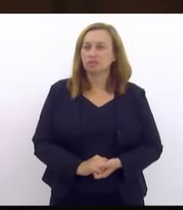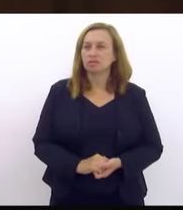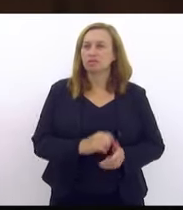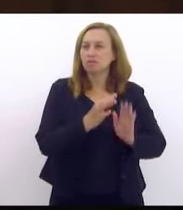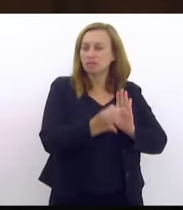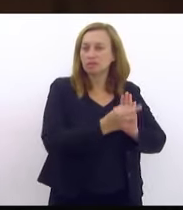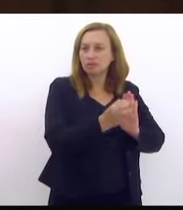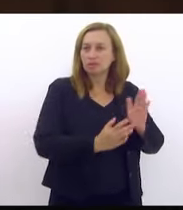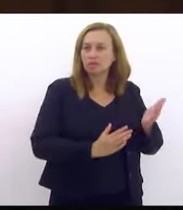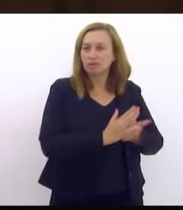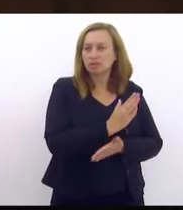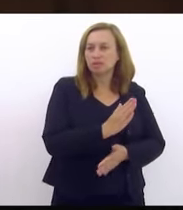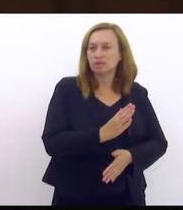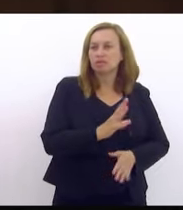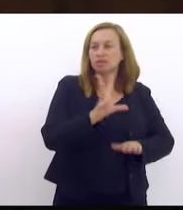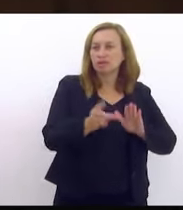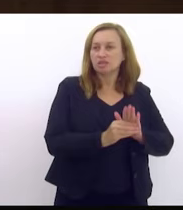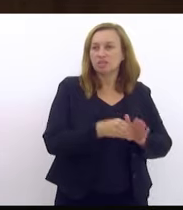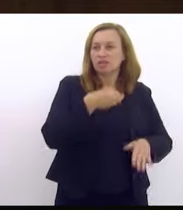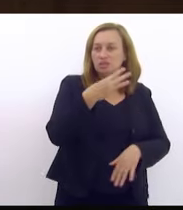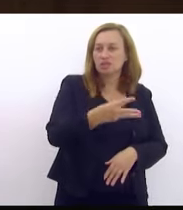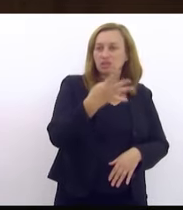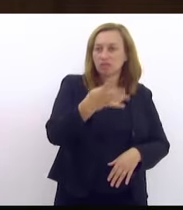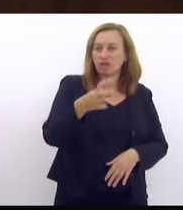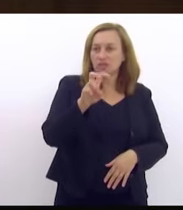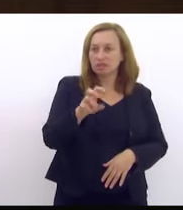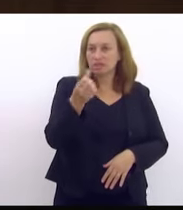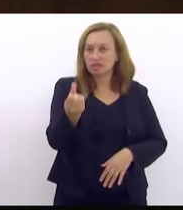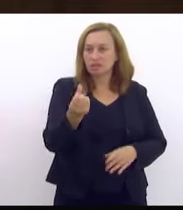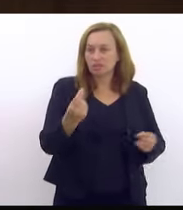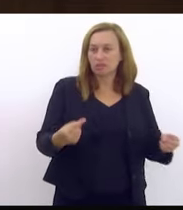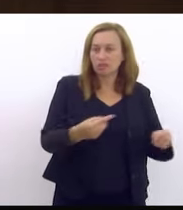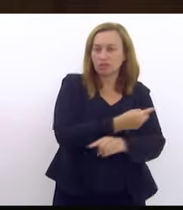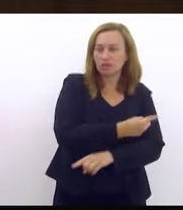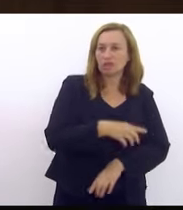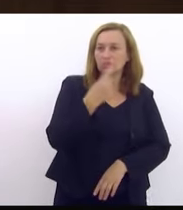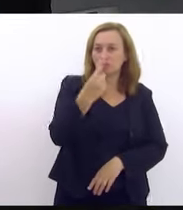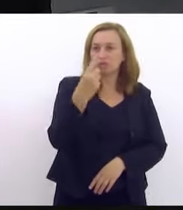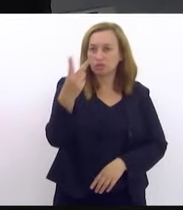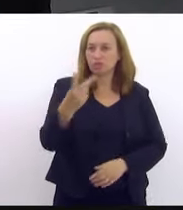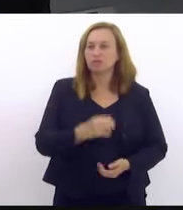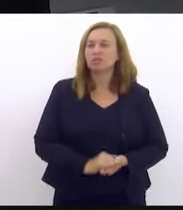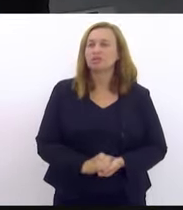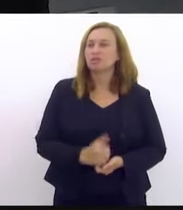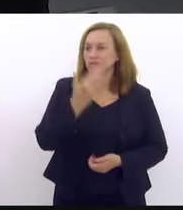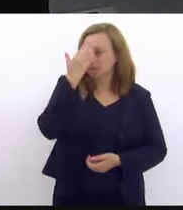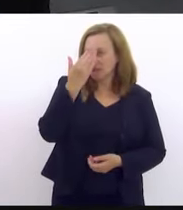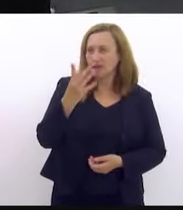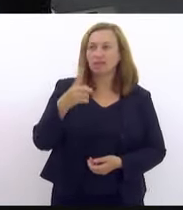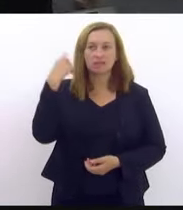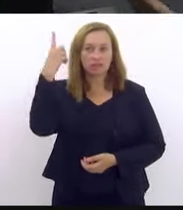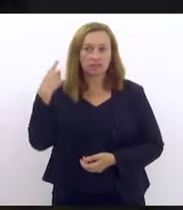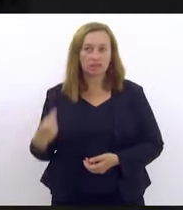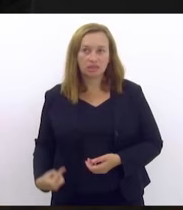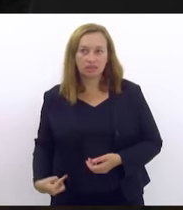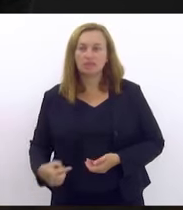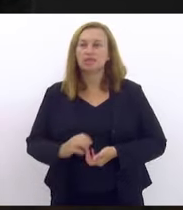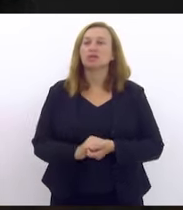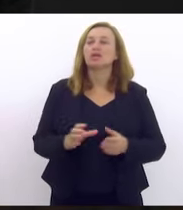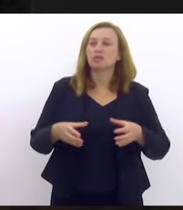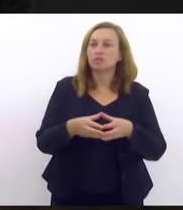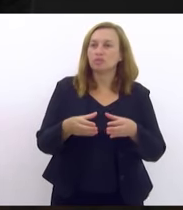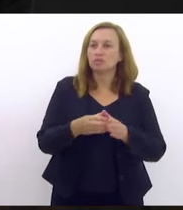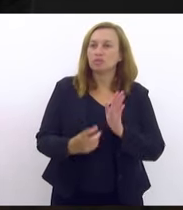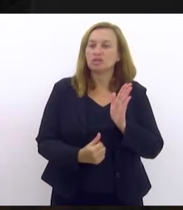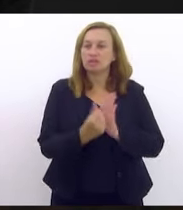Parecer favorável às emendas 3, 4, 5 e 6, contrário às emendas 1 e 2. Obrigado, Dani. Pela Comissão de Orçamento, deputado